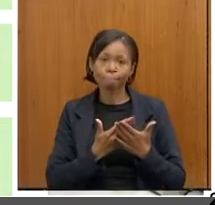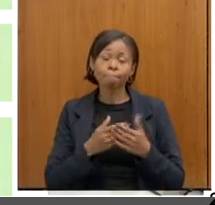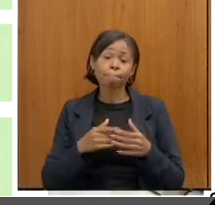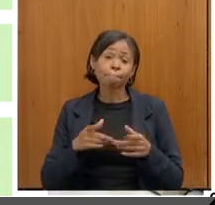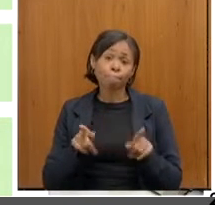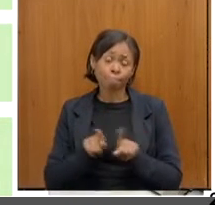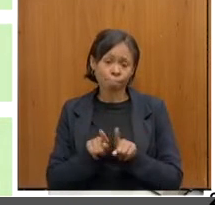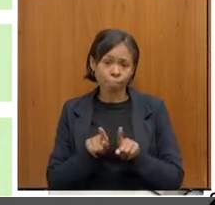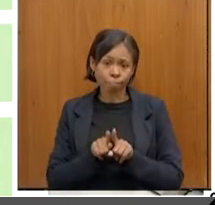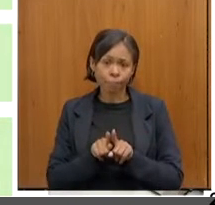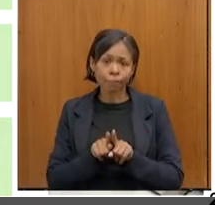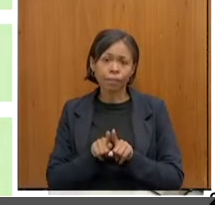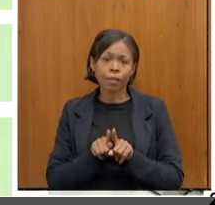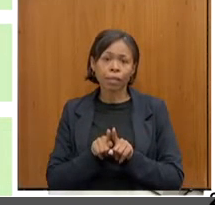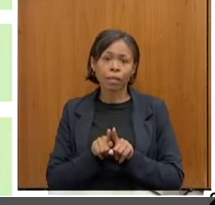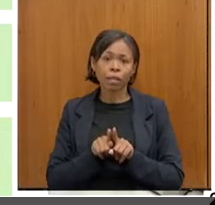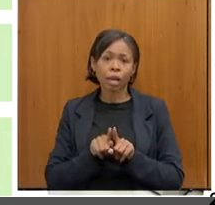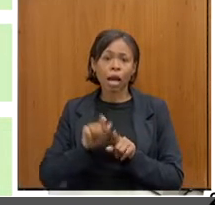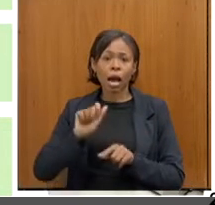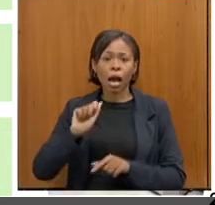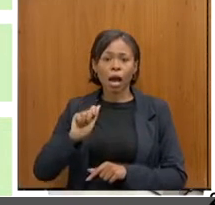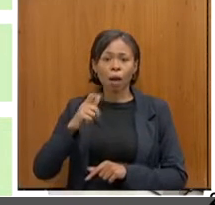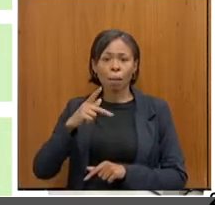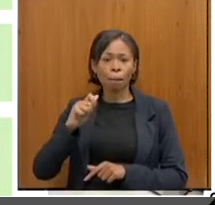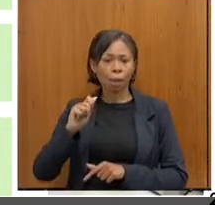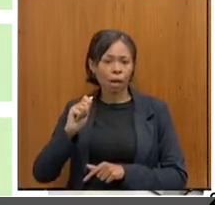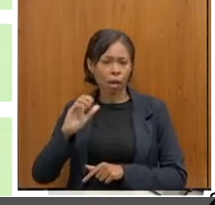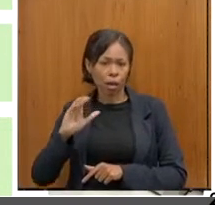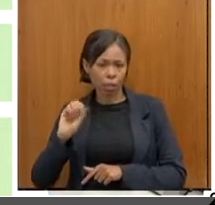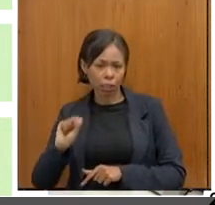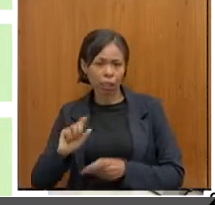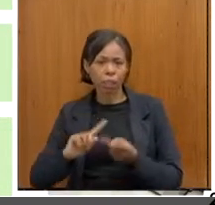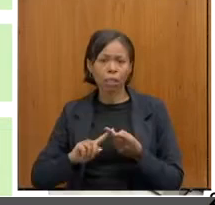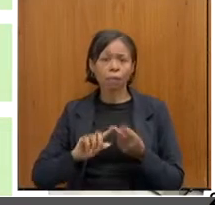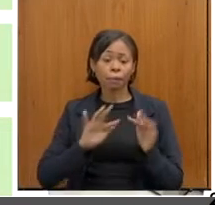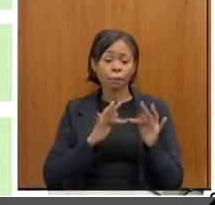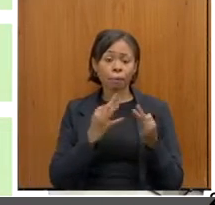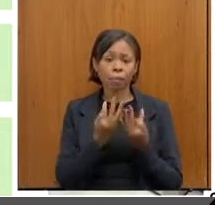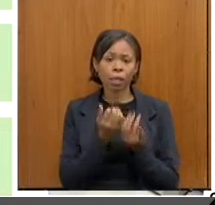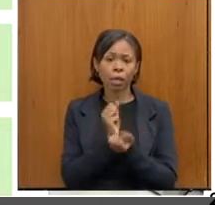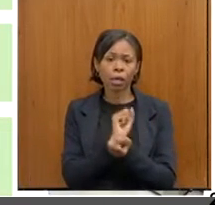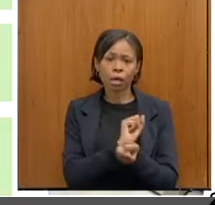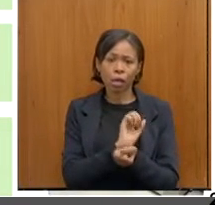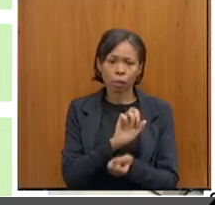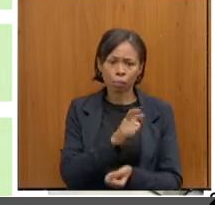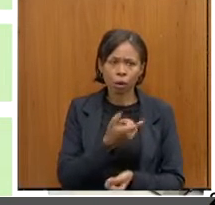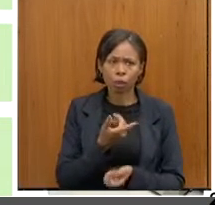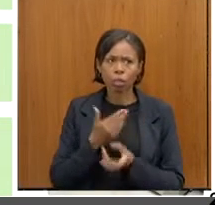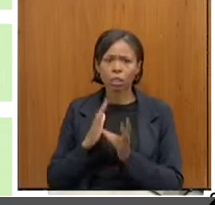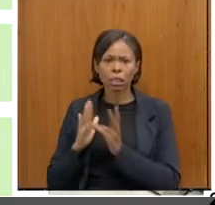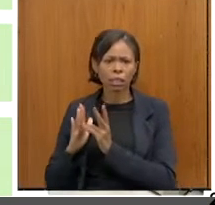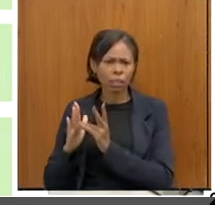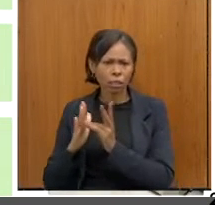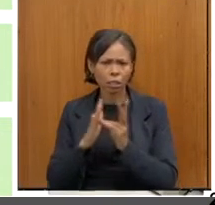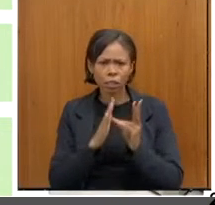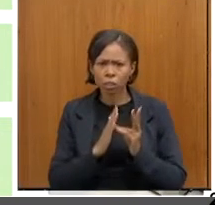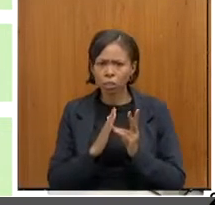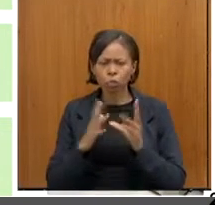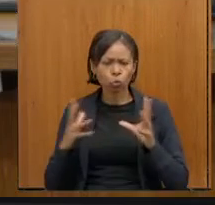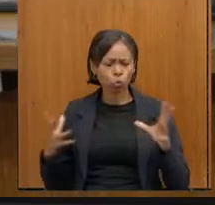para as ataques para Famílias quilombolas e indígenas você já tem um programa